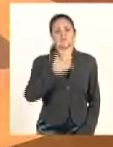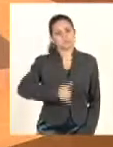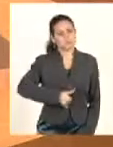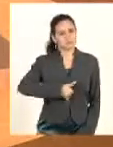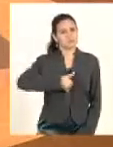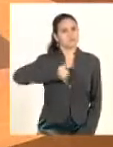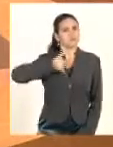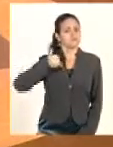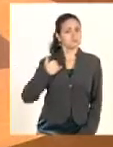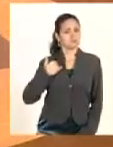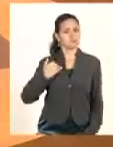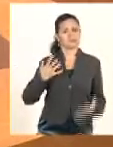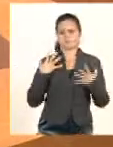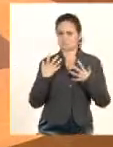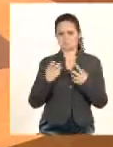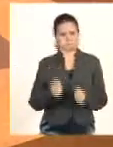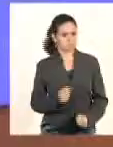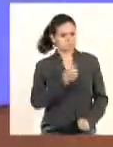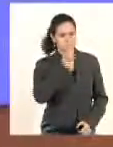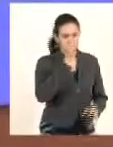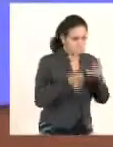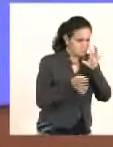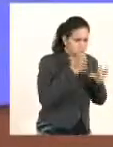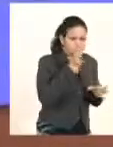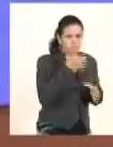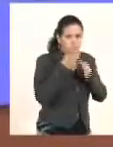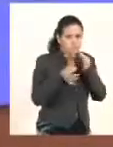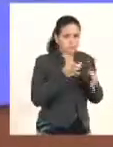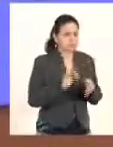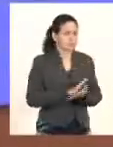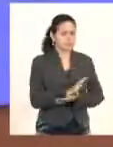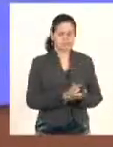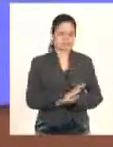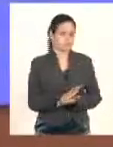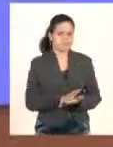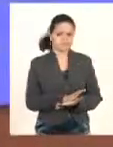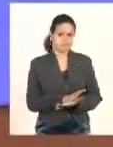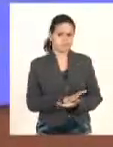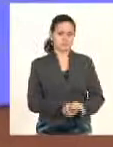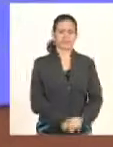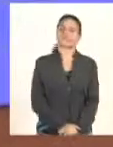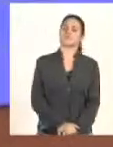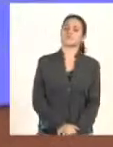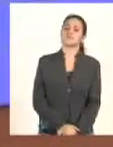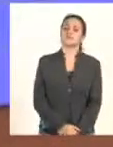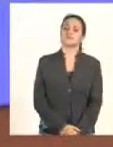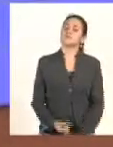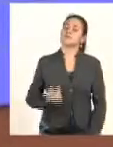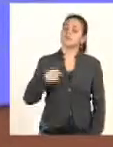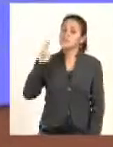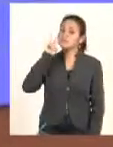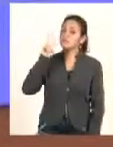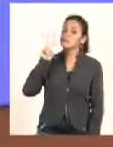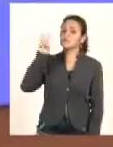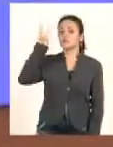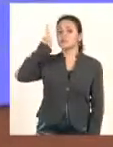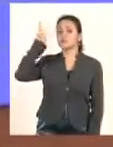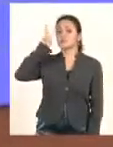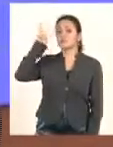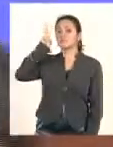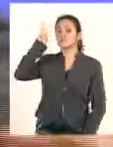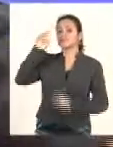aceita críticas, deputado Edivaldo. Ainda na entrevista dele, que eu assisti na terça-feira na TV